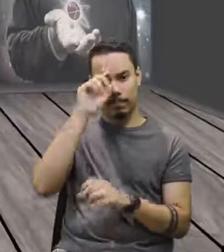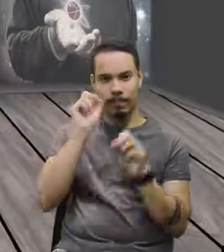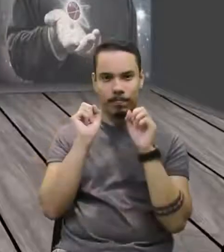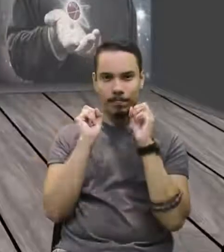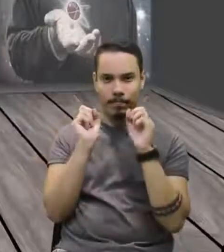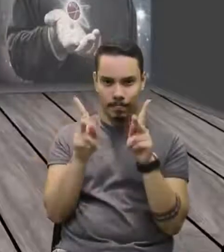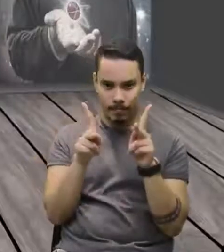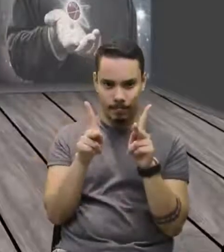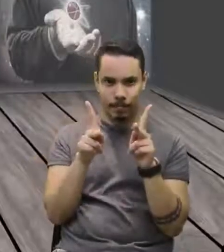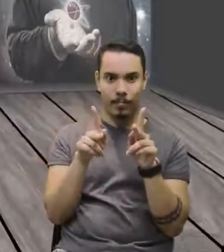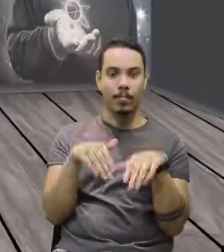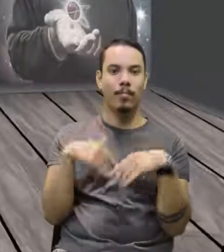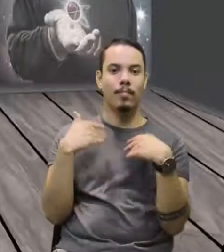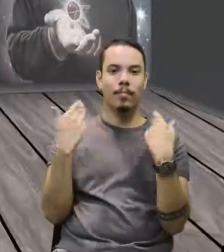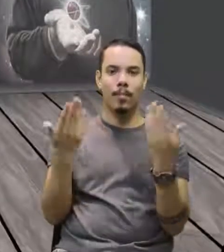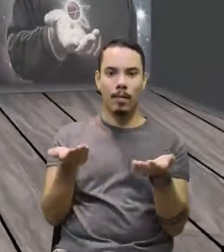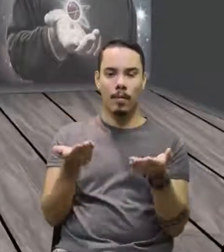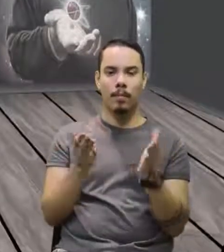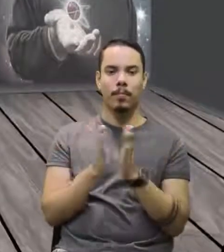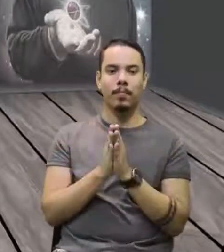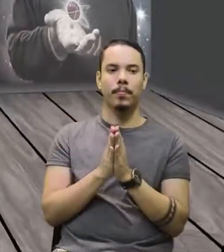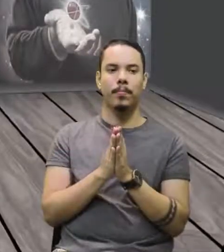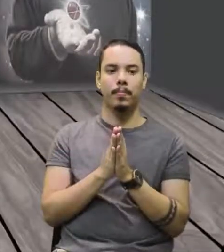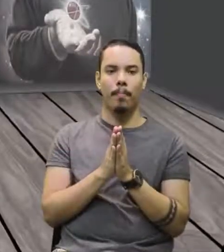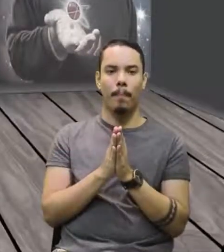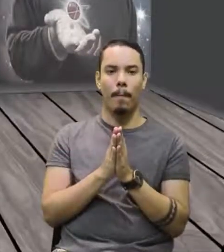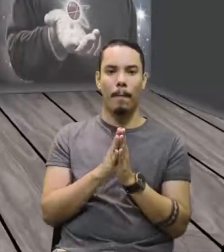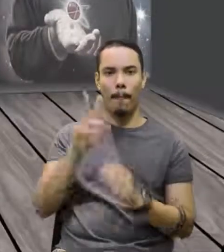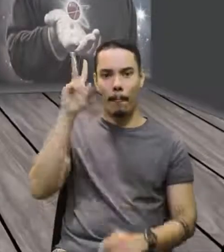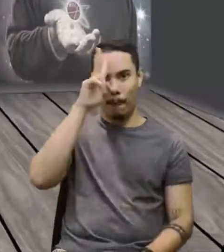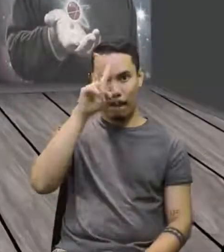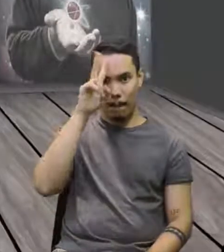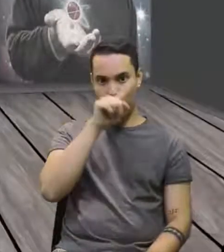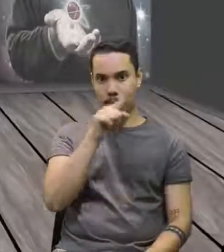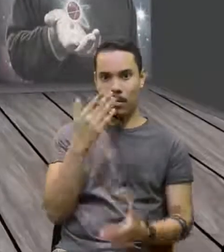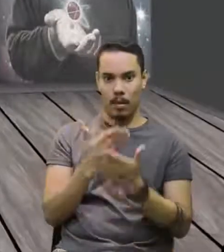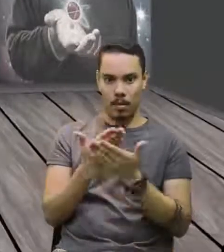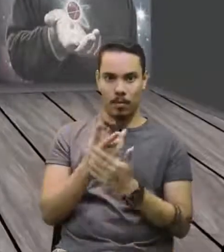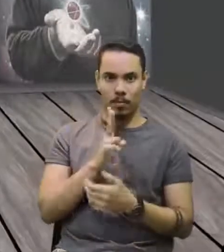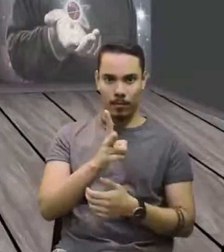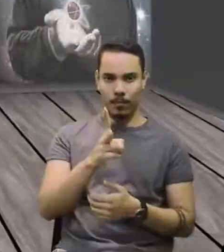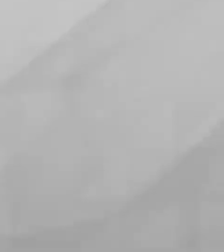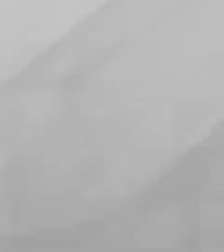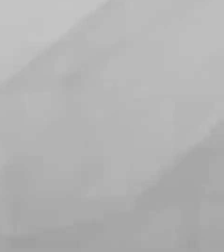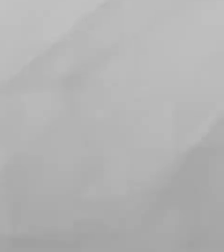Tudo bem? Então, pessoal, olha bem. Lembrando a vocês que a aula continua.